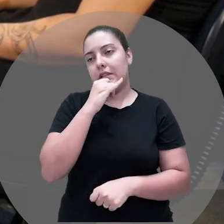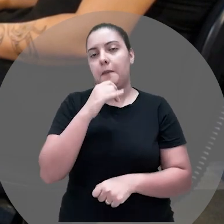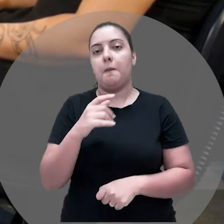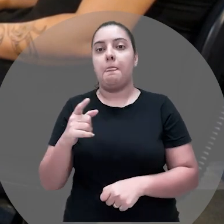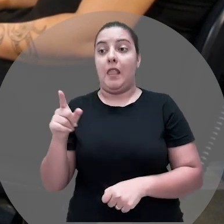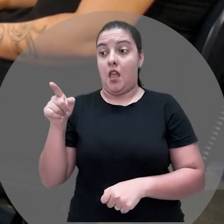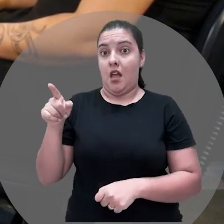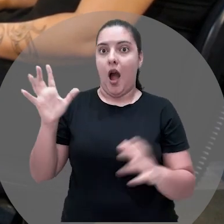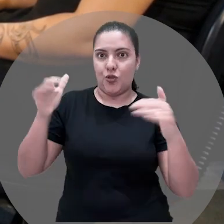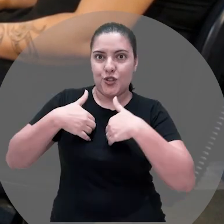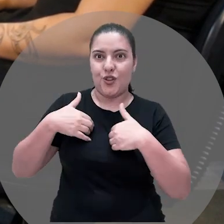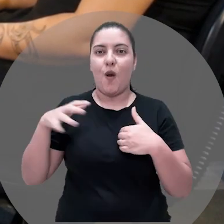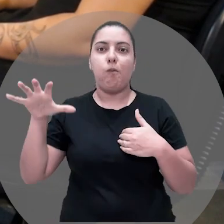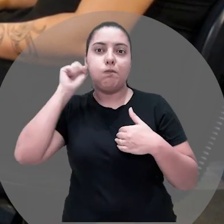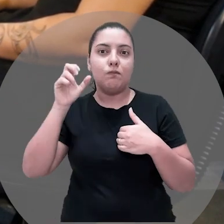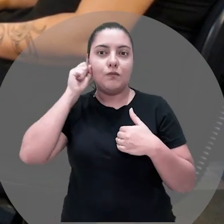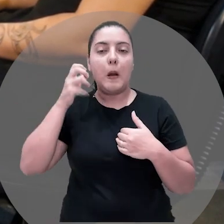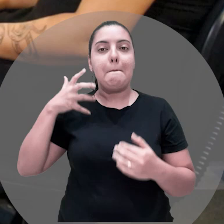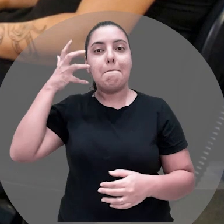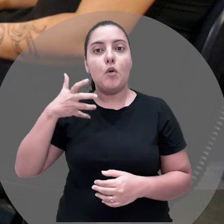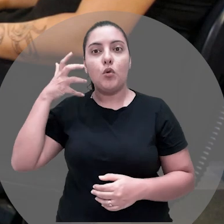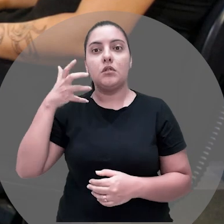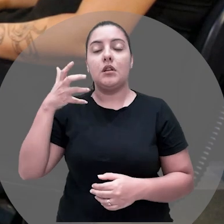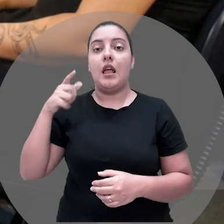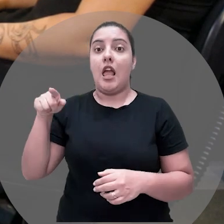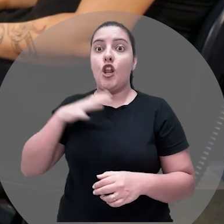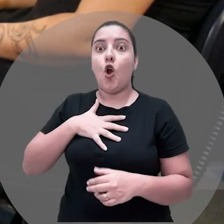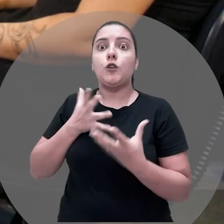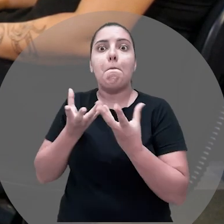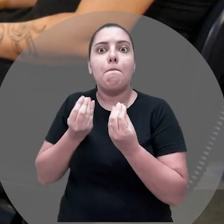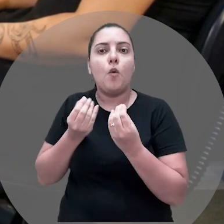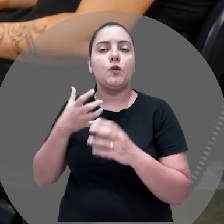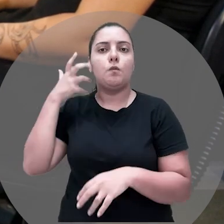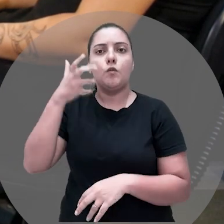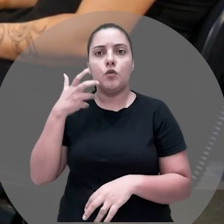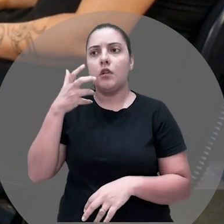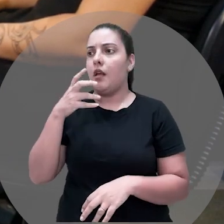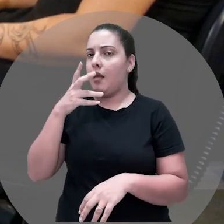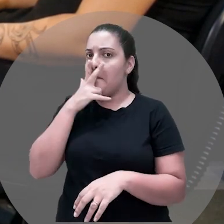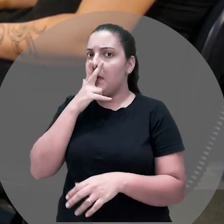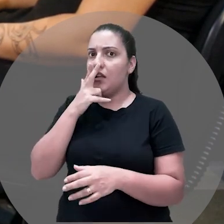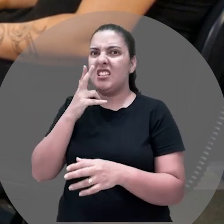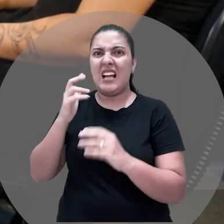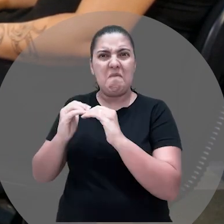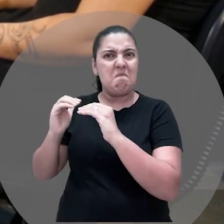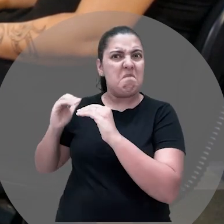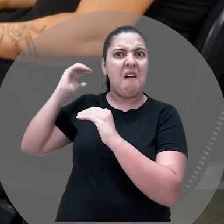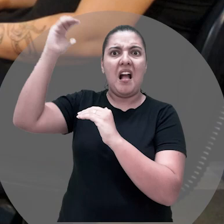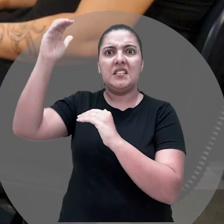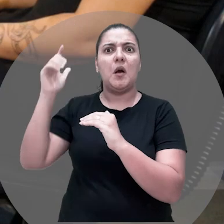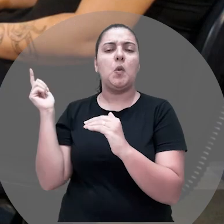por exemplo ele tá ouvindo música e ele gosta muito de música e ele é um autista hipo sensível por exemplo ele vai botar ali